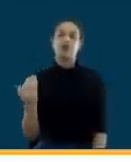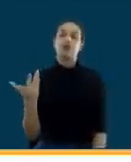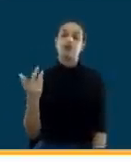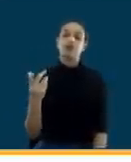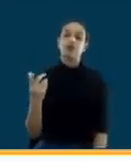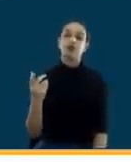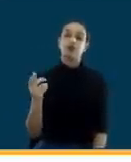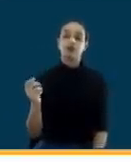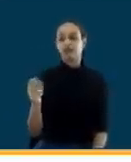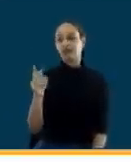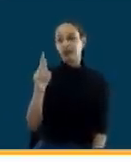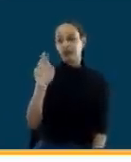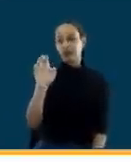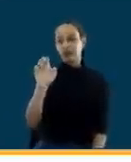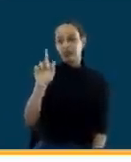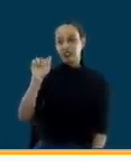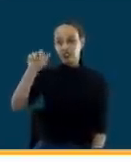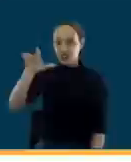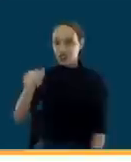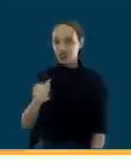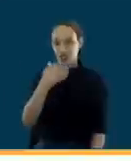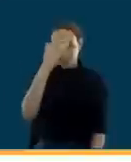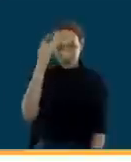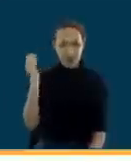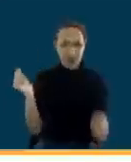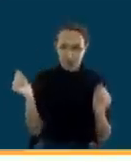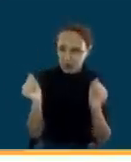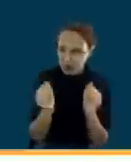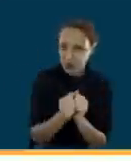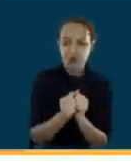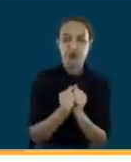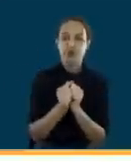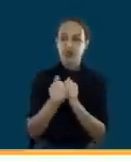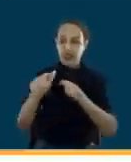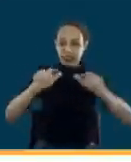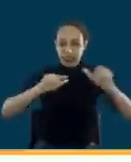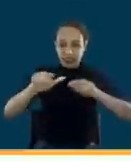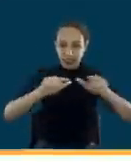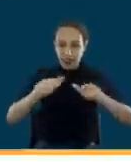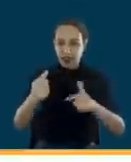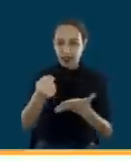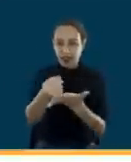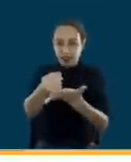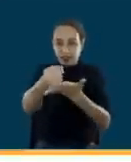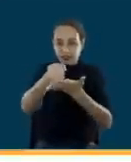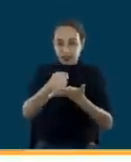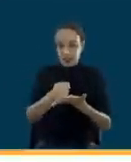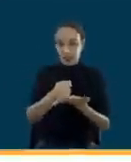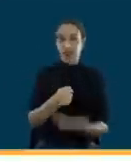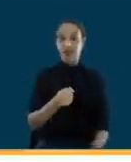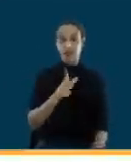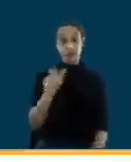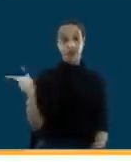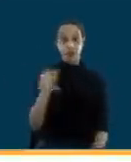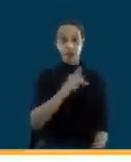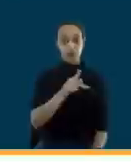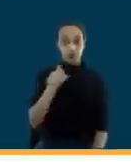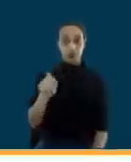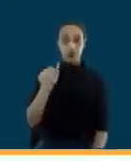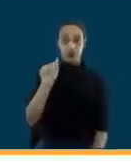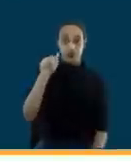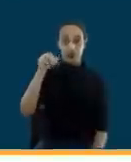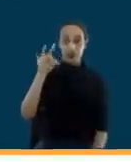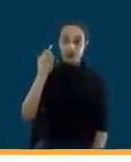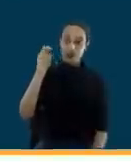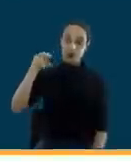pessoal todo do SESC, que tem trabalhado e dado suporte ao nosso presidente Antônio Queiroz, que trabalha